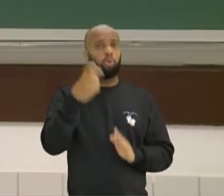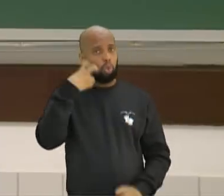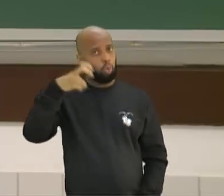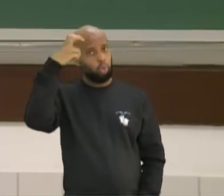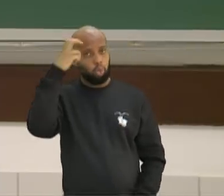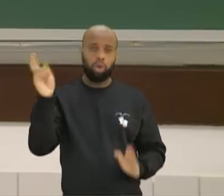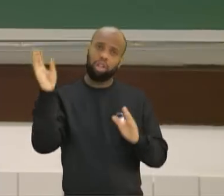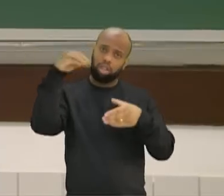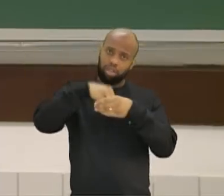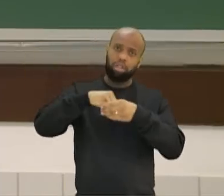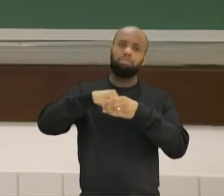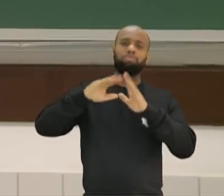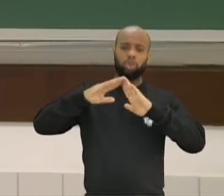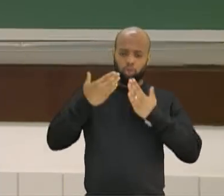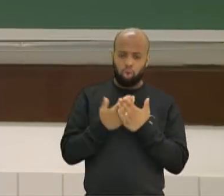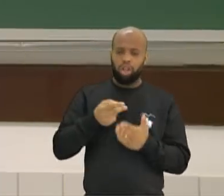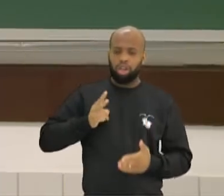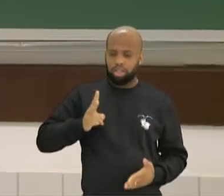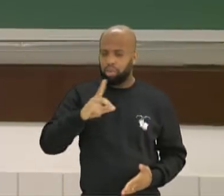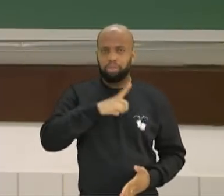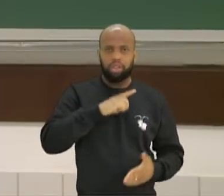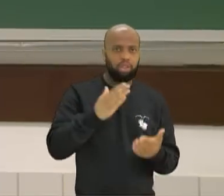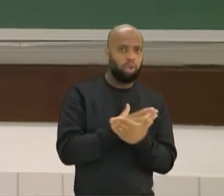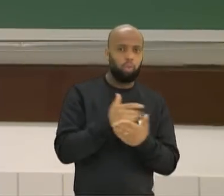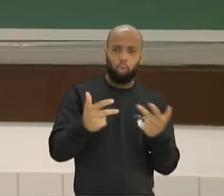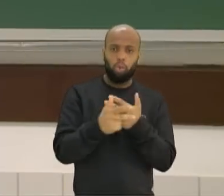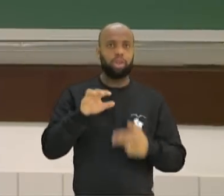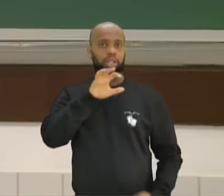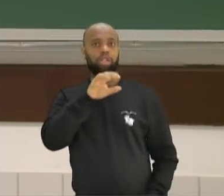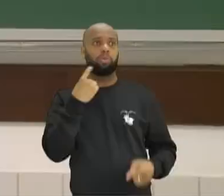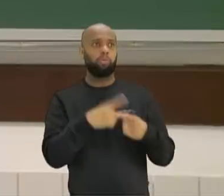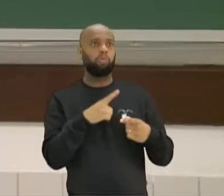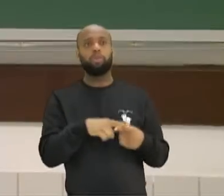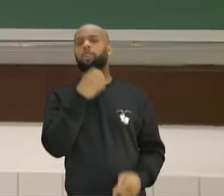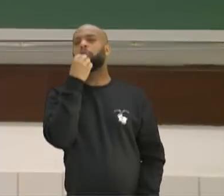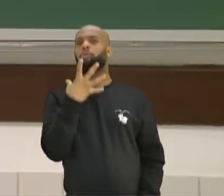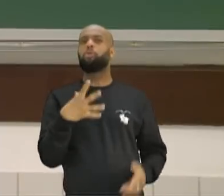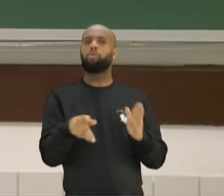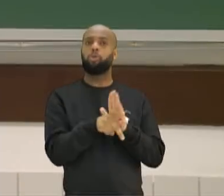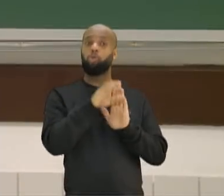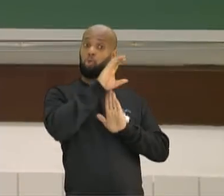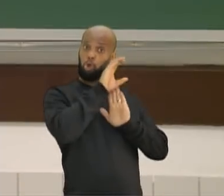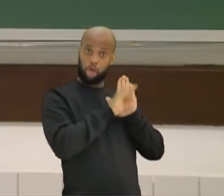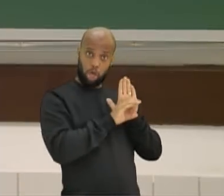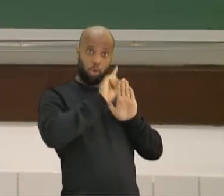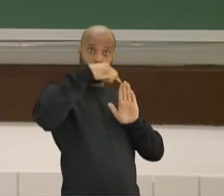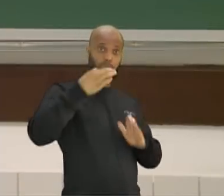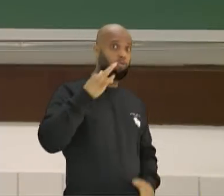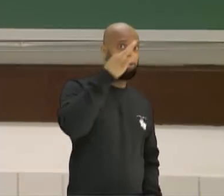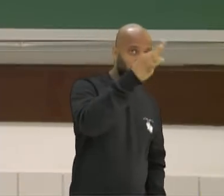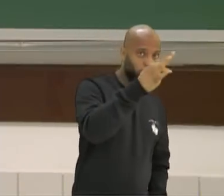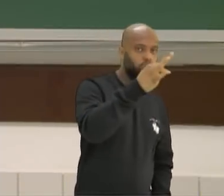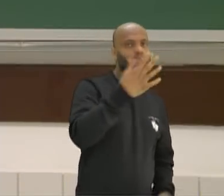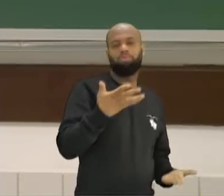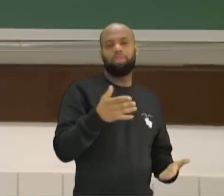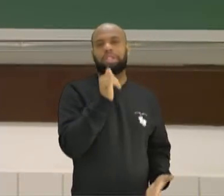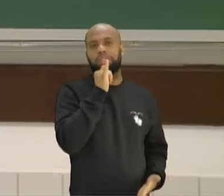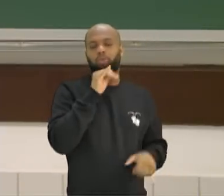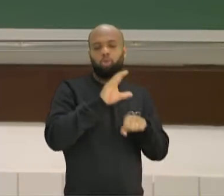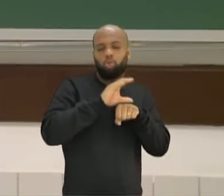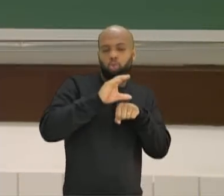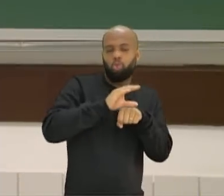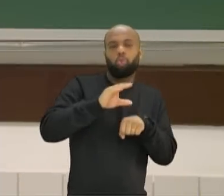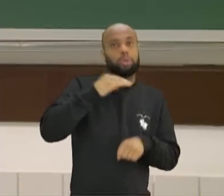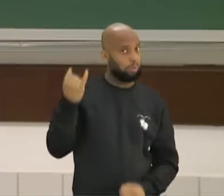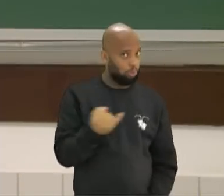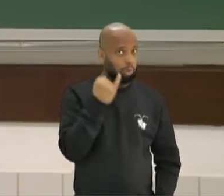escola, ela sempre tem algum trabalho voluntariado, porque isso faz muito bem para o currículo delas, depois vai procurar um curso, alguma coisa, é